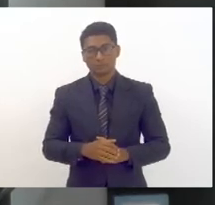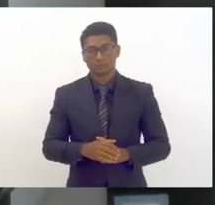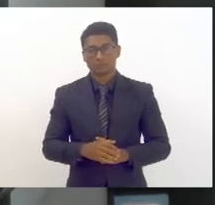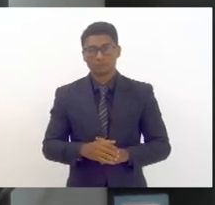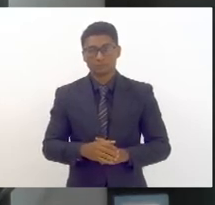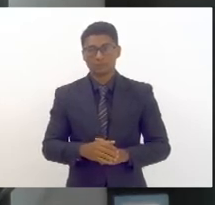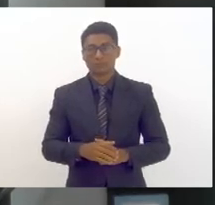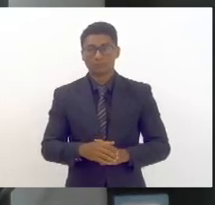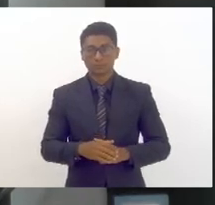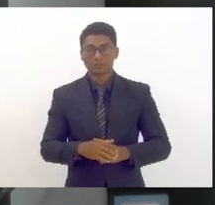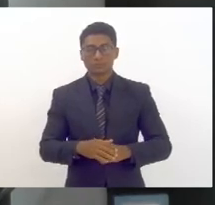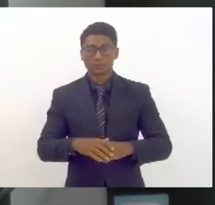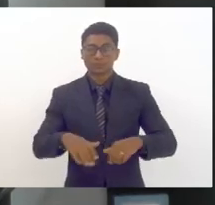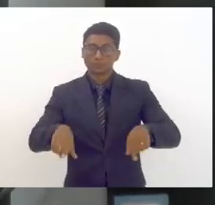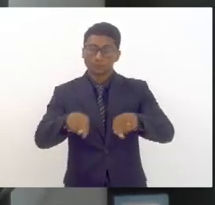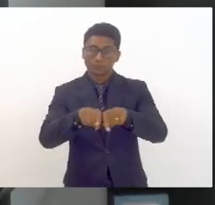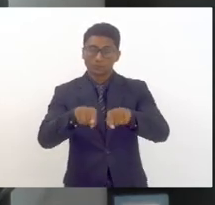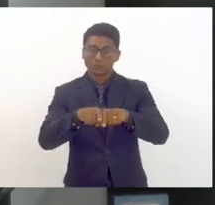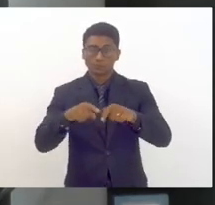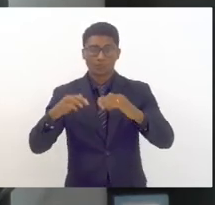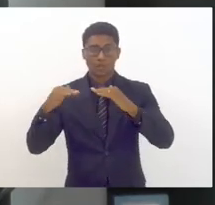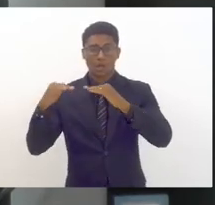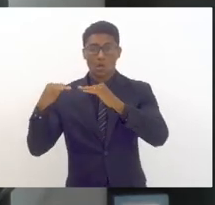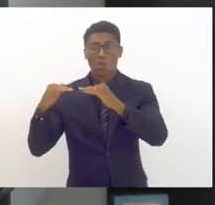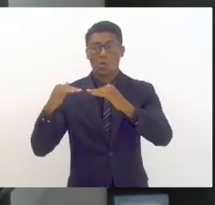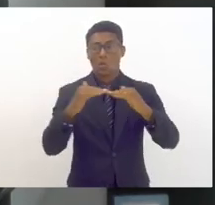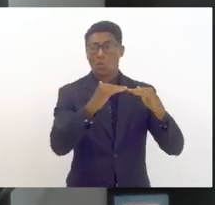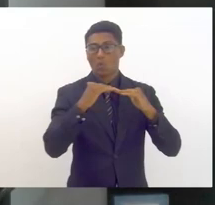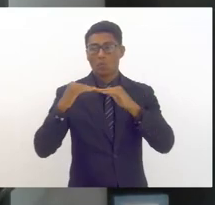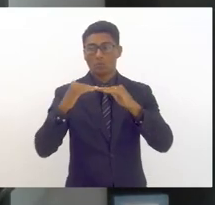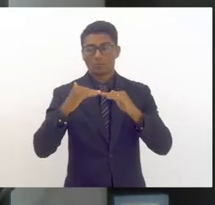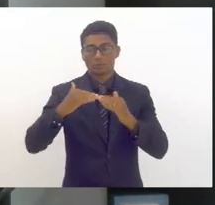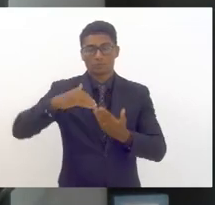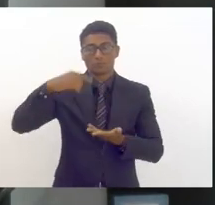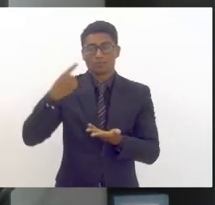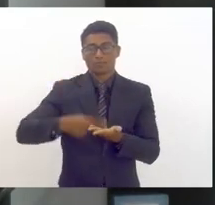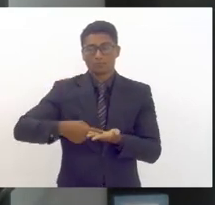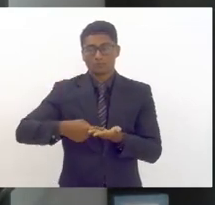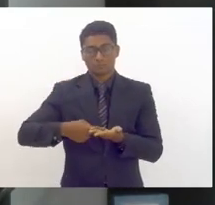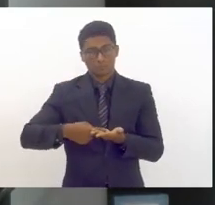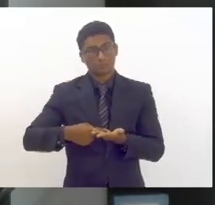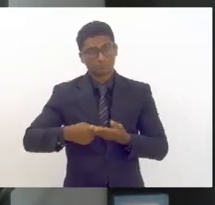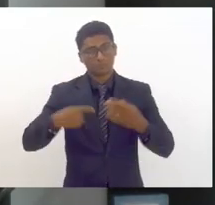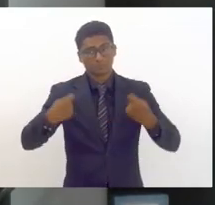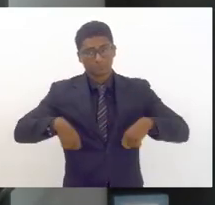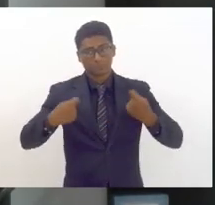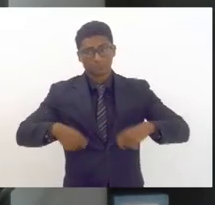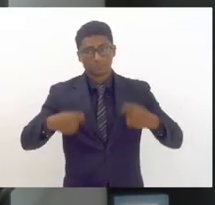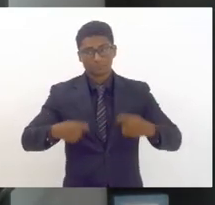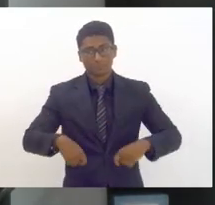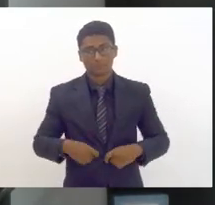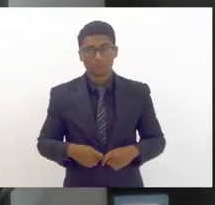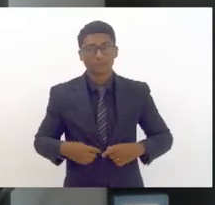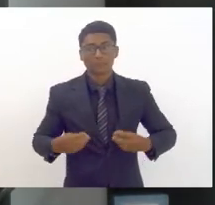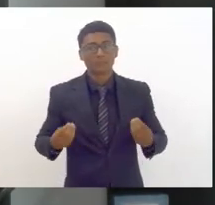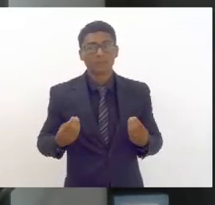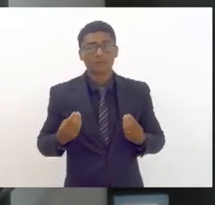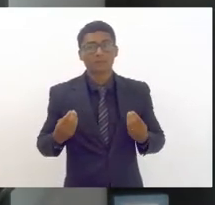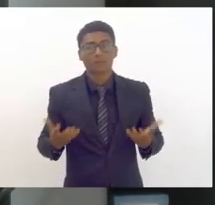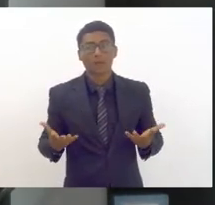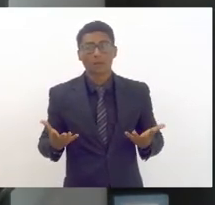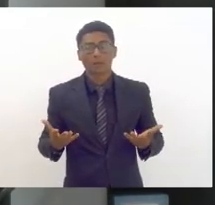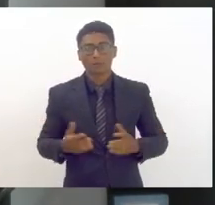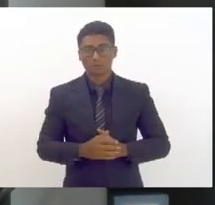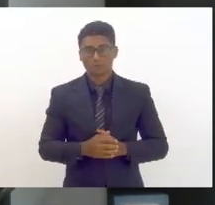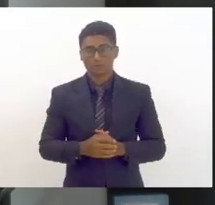cumprindo uma pactuação, não é, saída dessa tirada dessa audiência pública, para que não seja uma